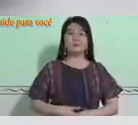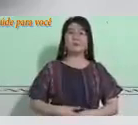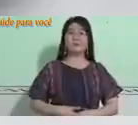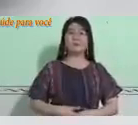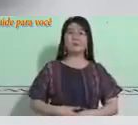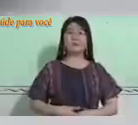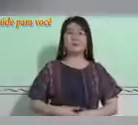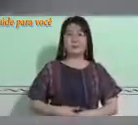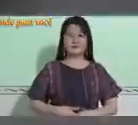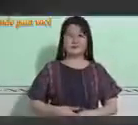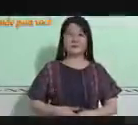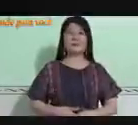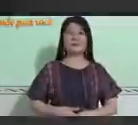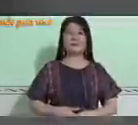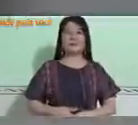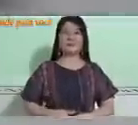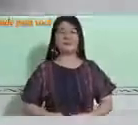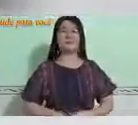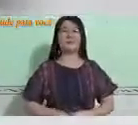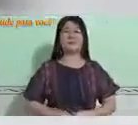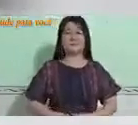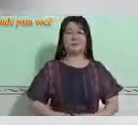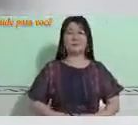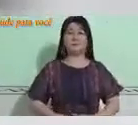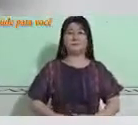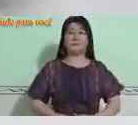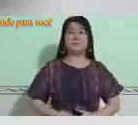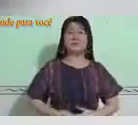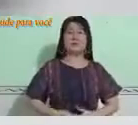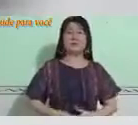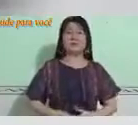Saiba mais sobre o tratamento da varicocele.